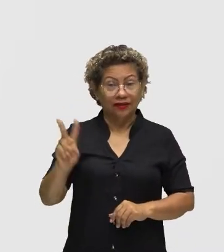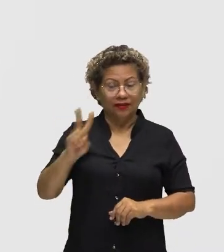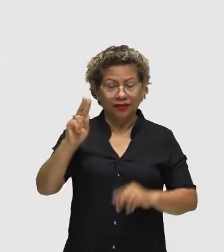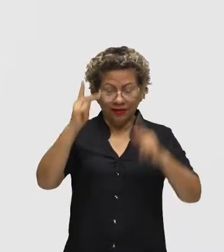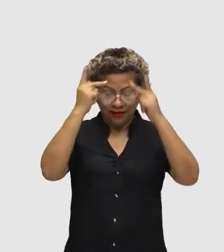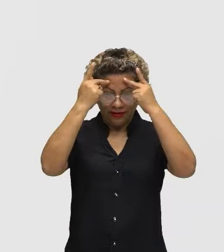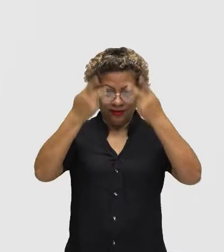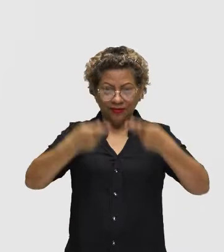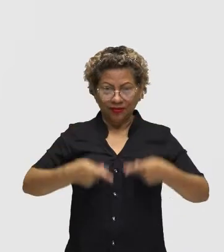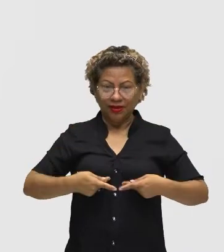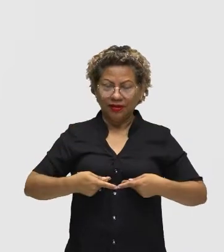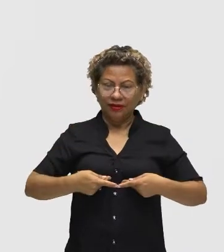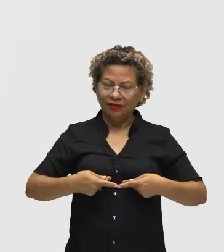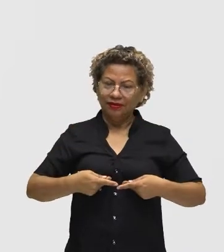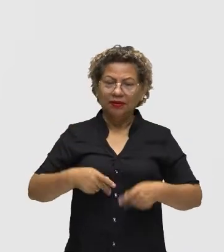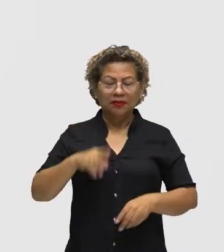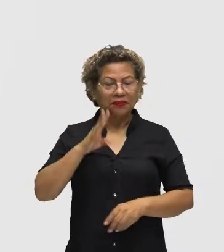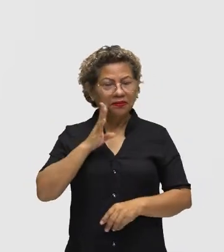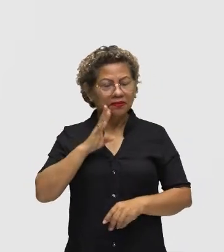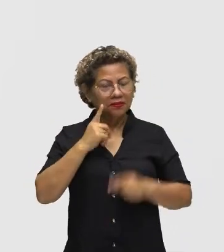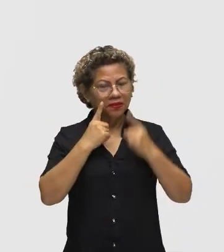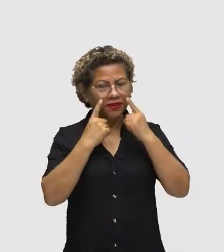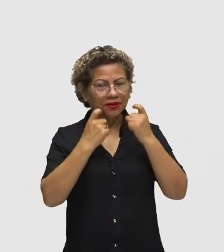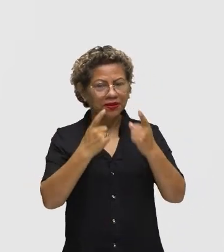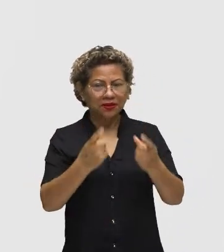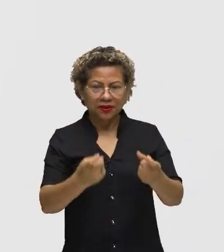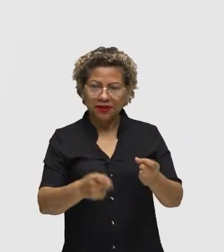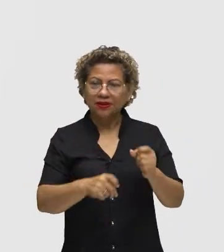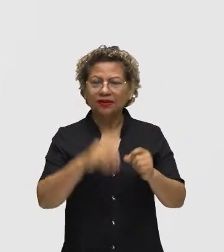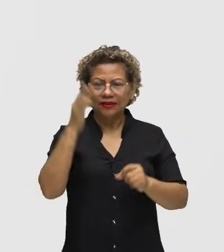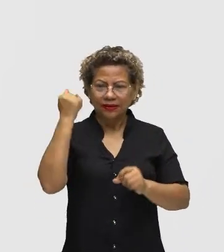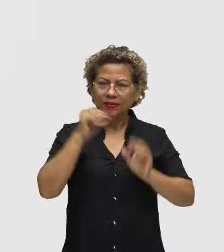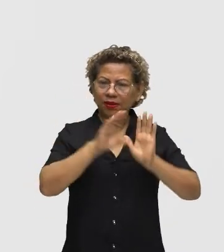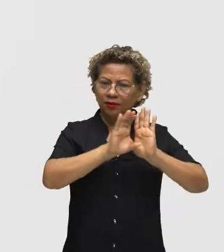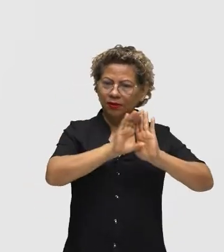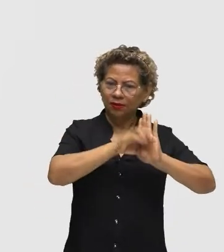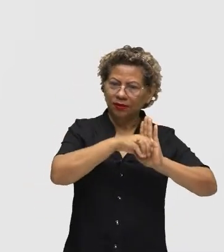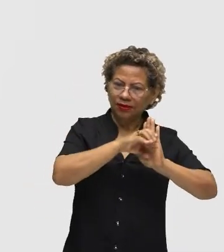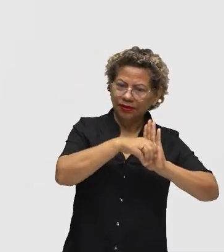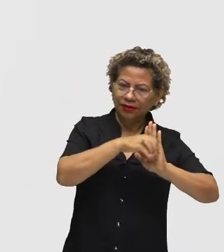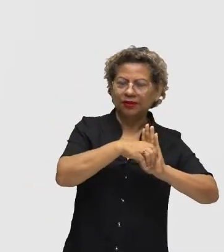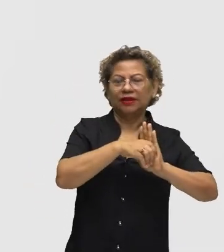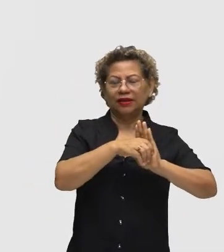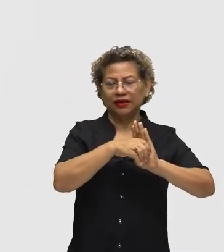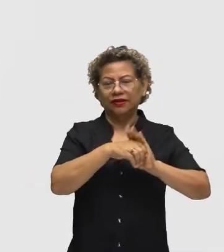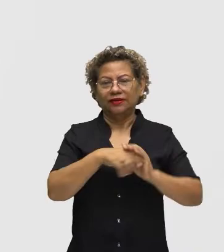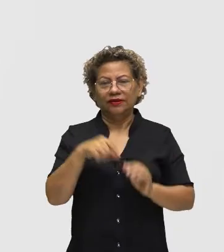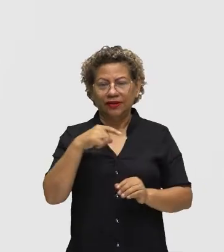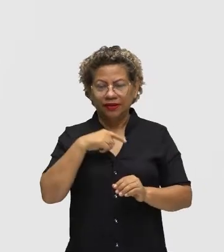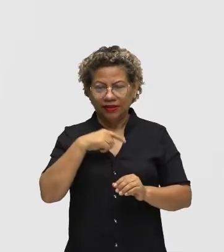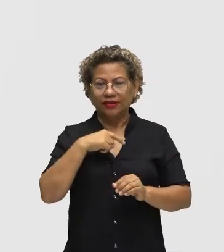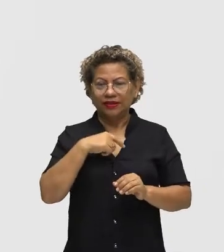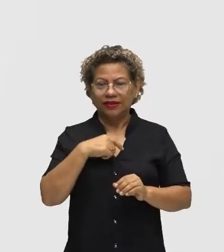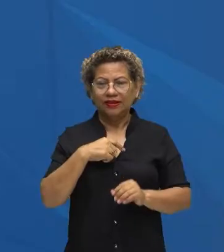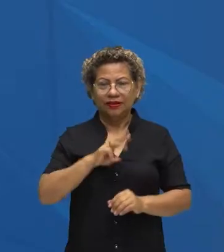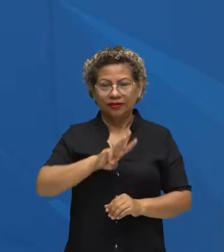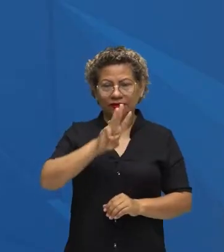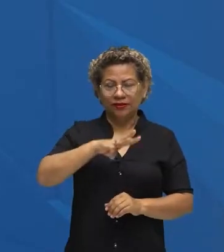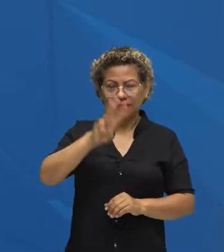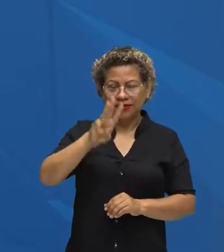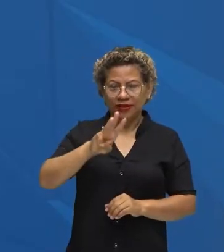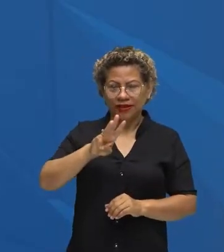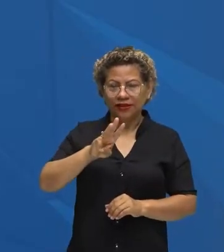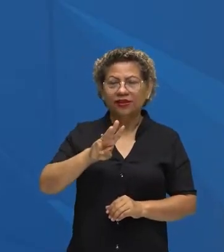Olha só que interessante a gente trazer o conceito que a gente tirou ali, né, do site Cultura Genial. E